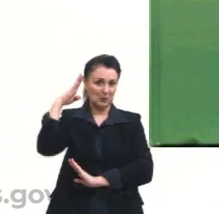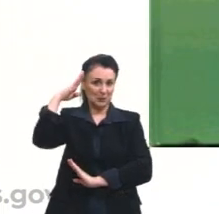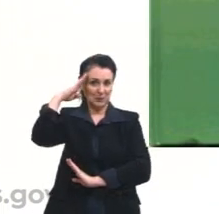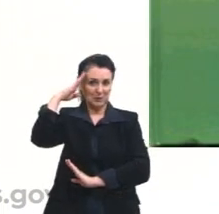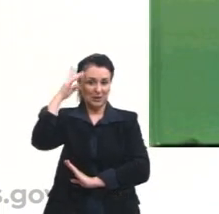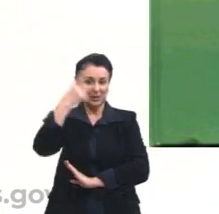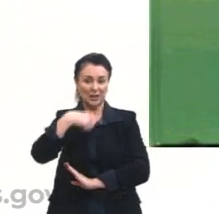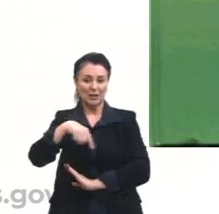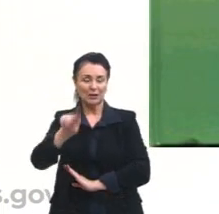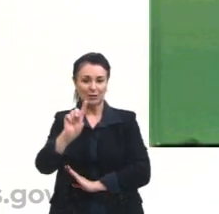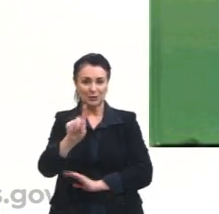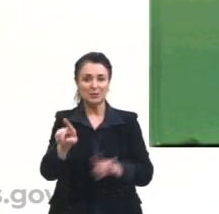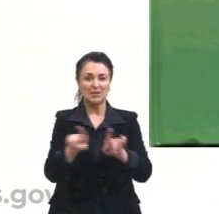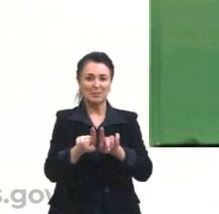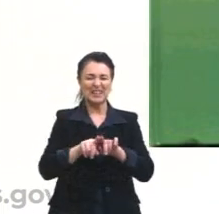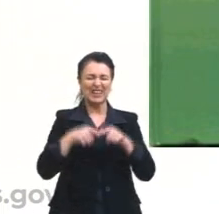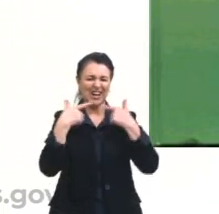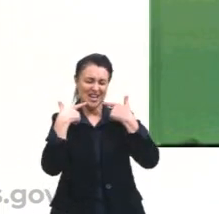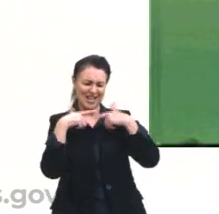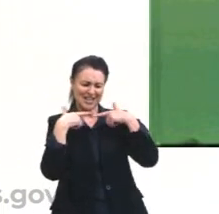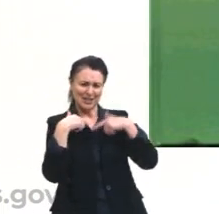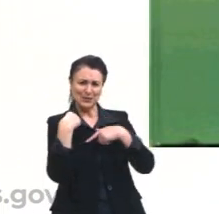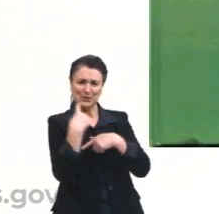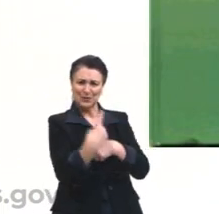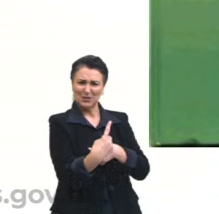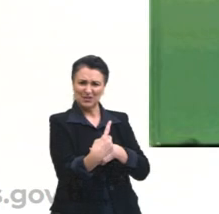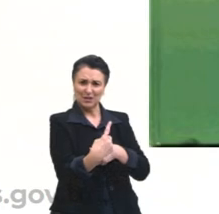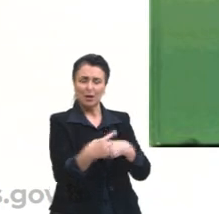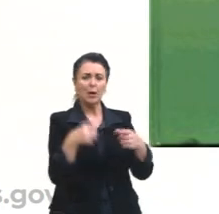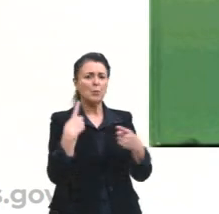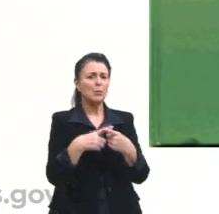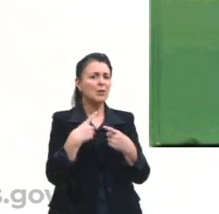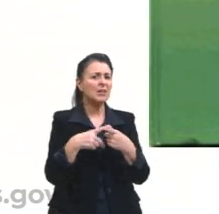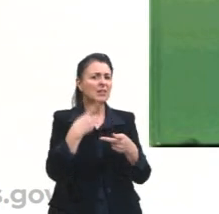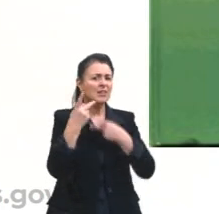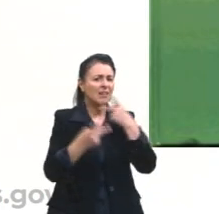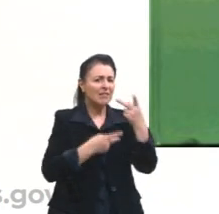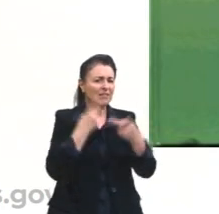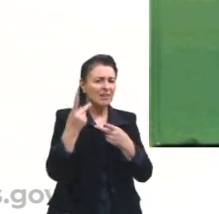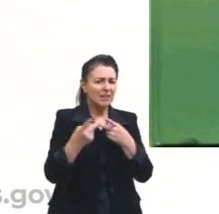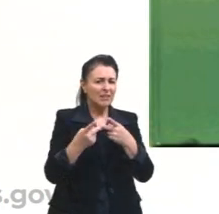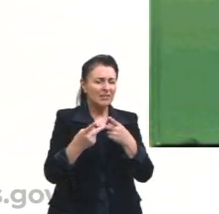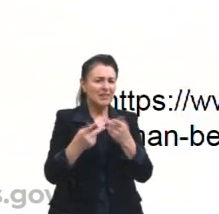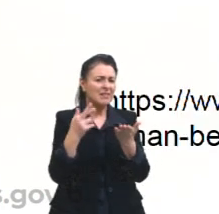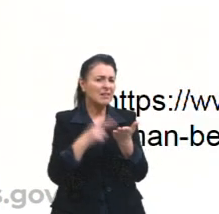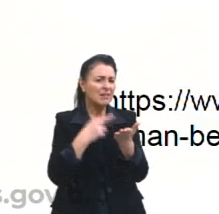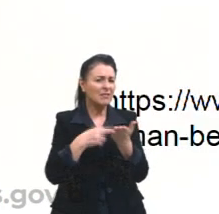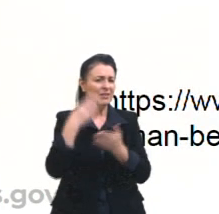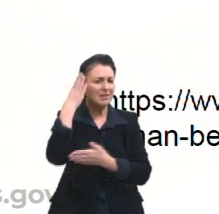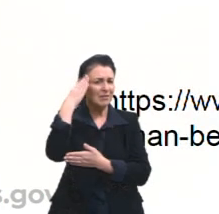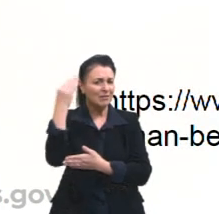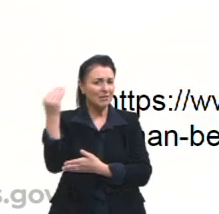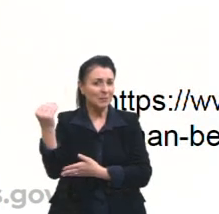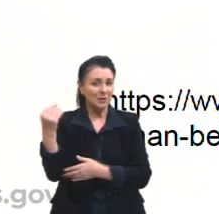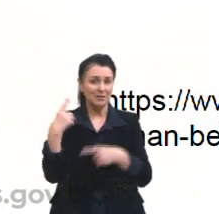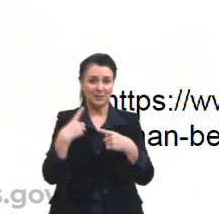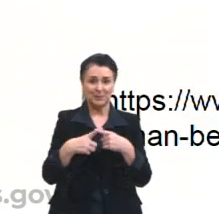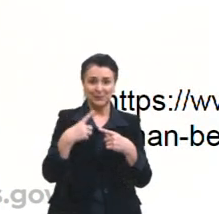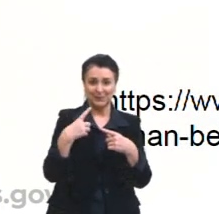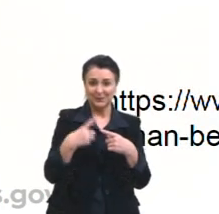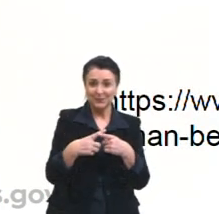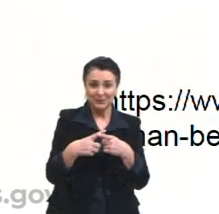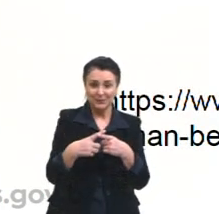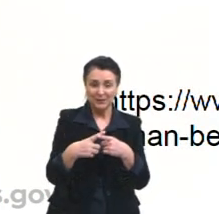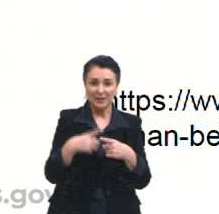outros soldados Romanos rindo deles né porque quem está fazendo Astrix Por que que essa capa tá aqui porque a gente vai falar exatamente